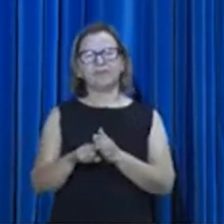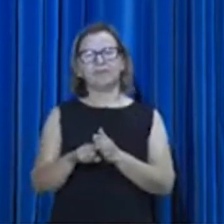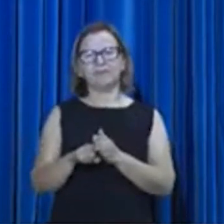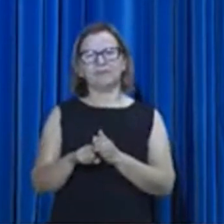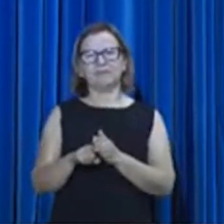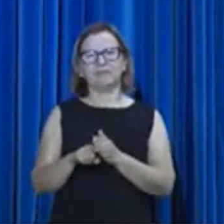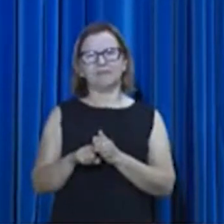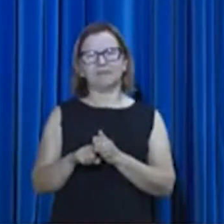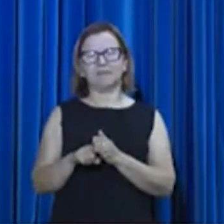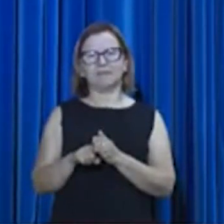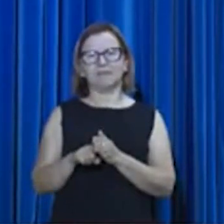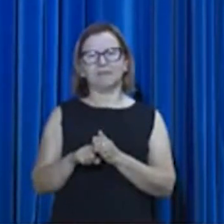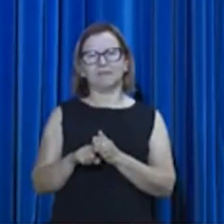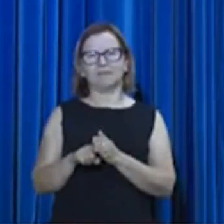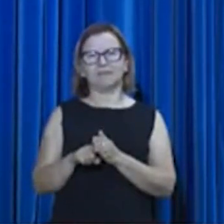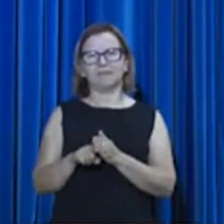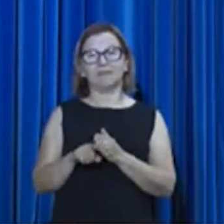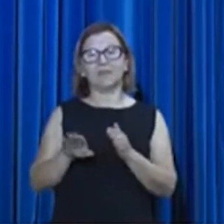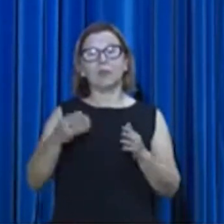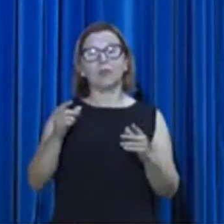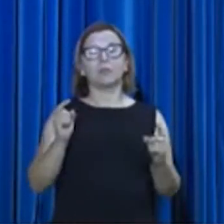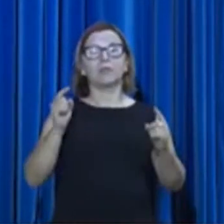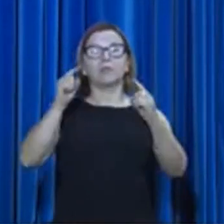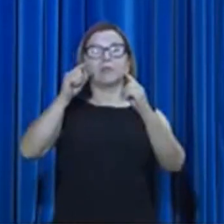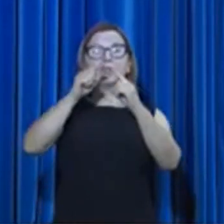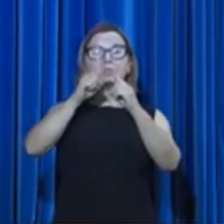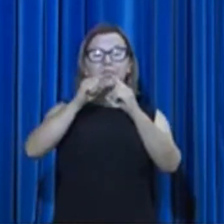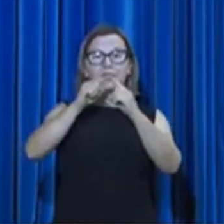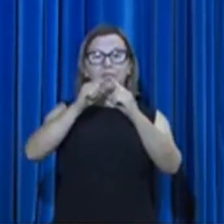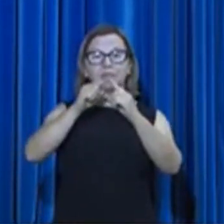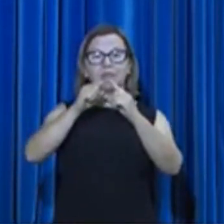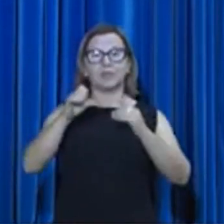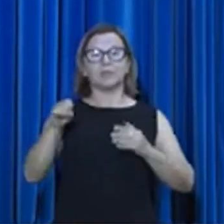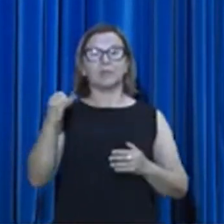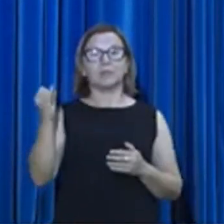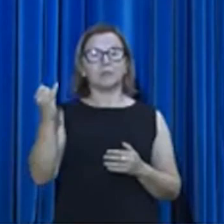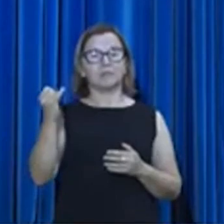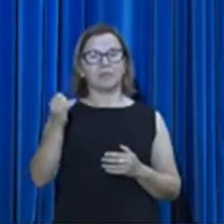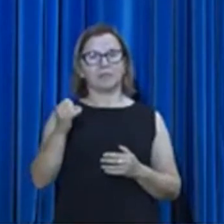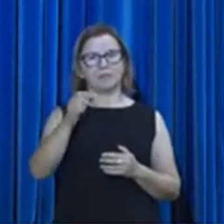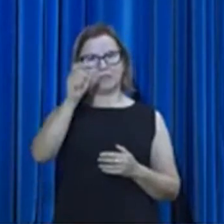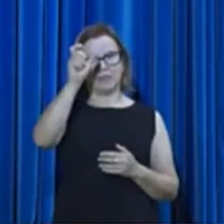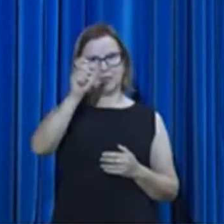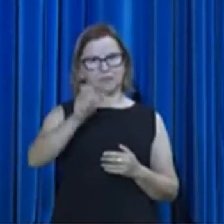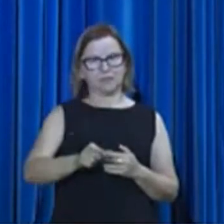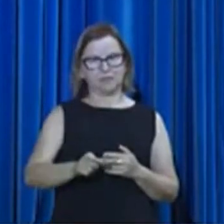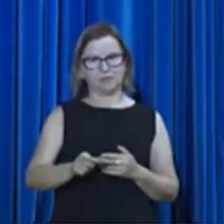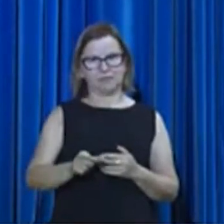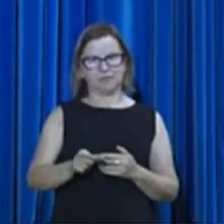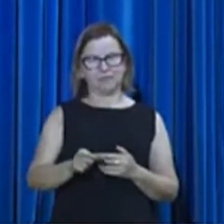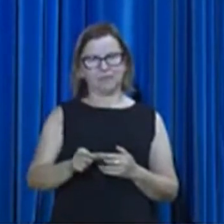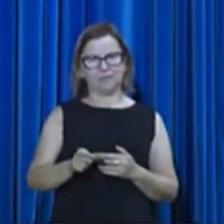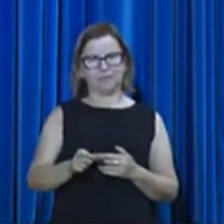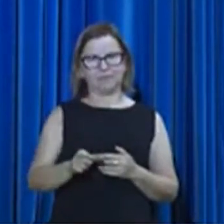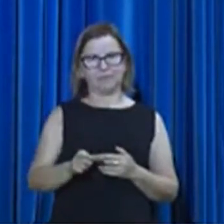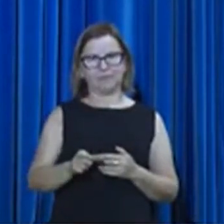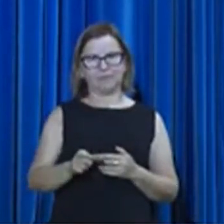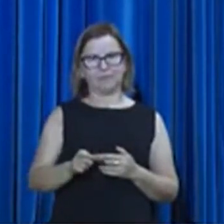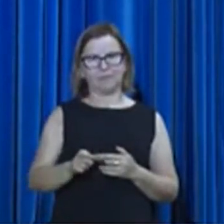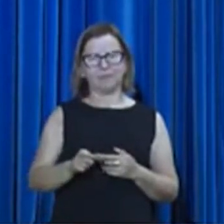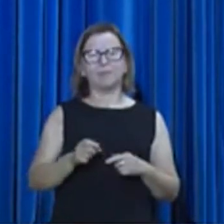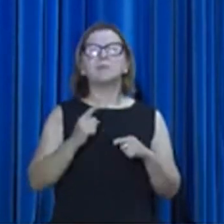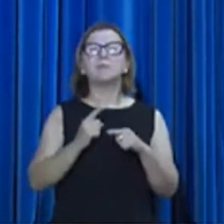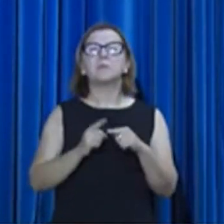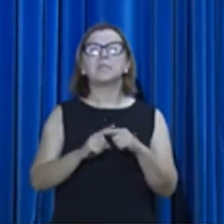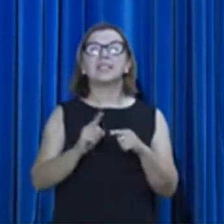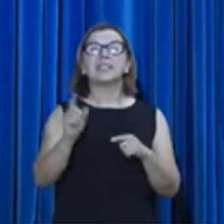o fim supremo e principal do homem para que fomos